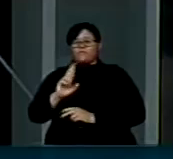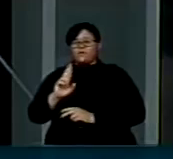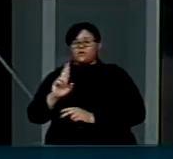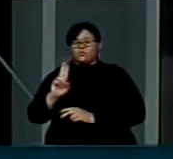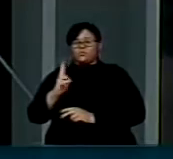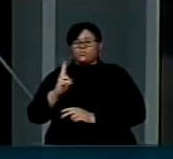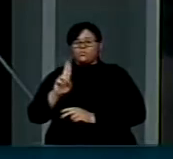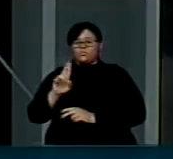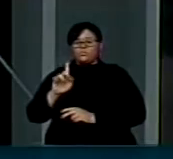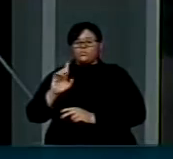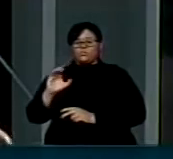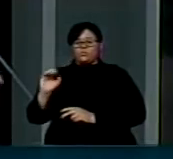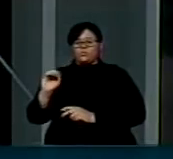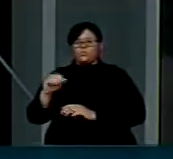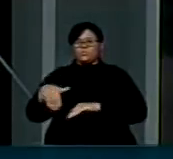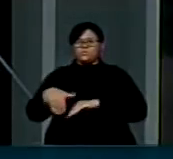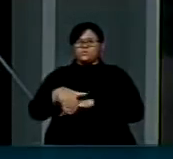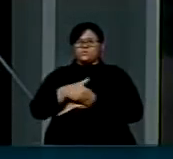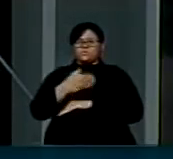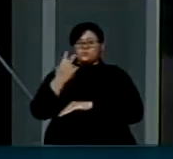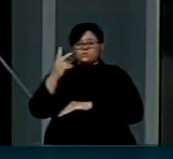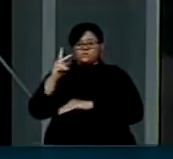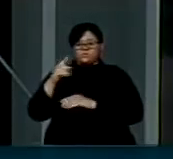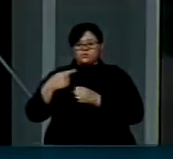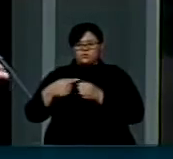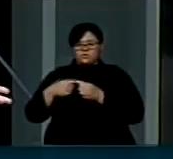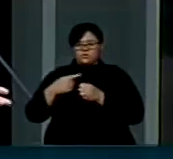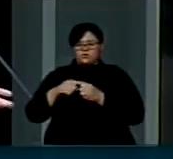que lá no bairro do Belenzinho,